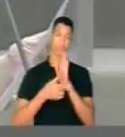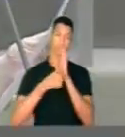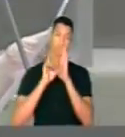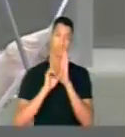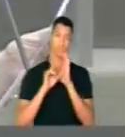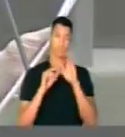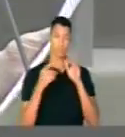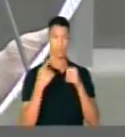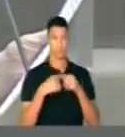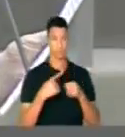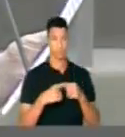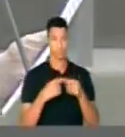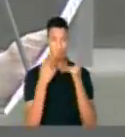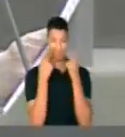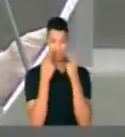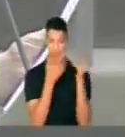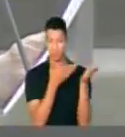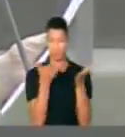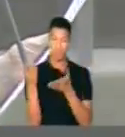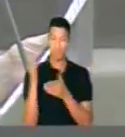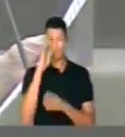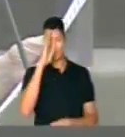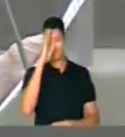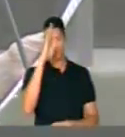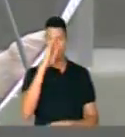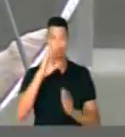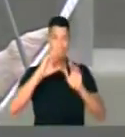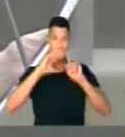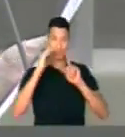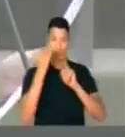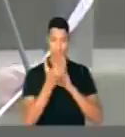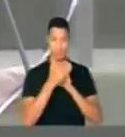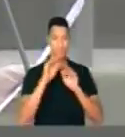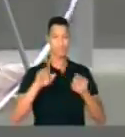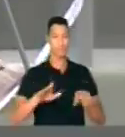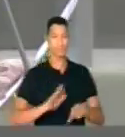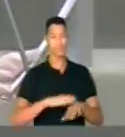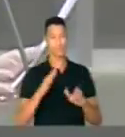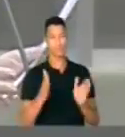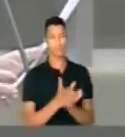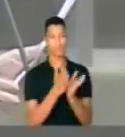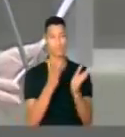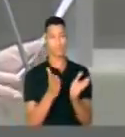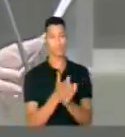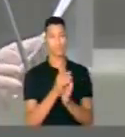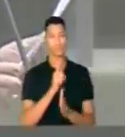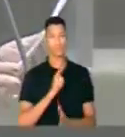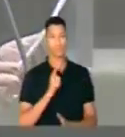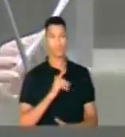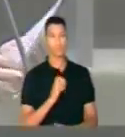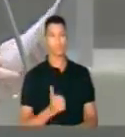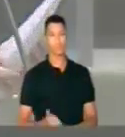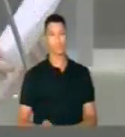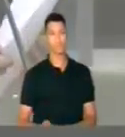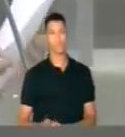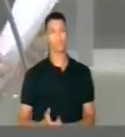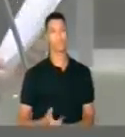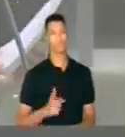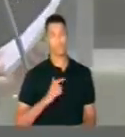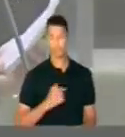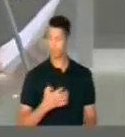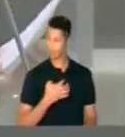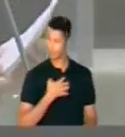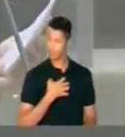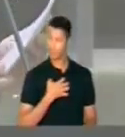antecedência a Salgueiro e visitara principalmente as comunidades mais carentes, causando uma grande